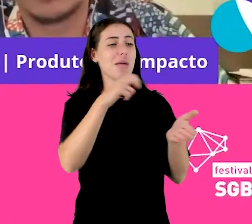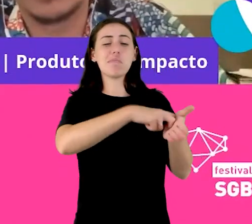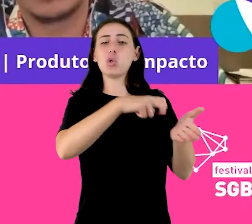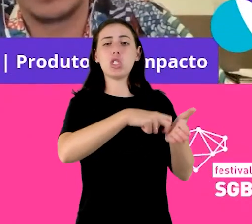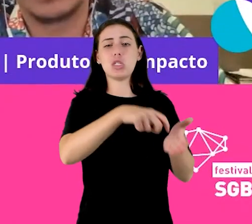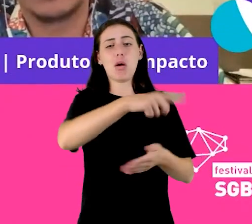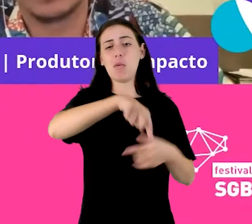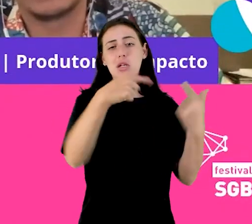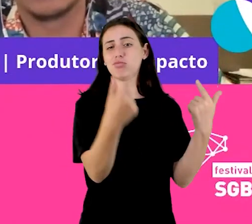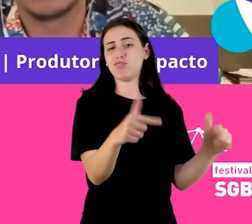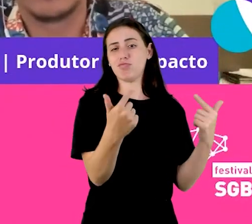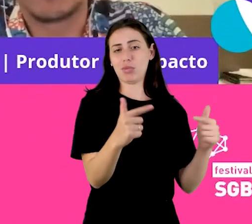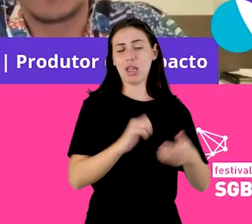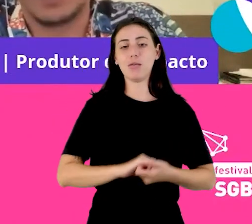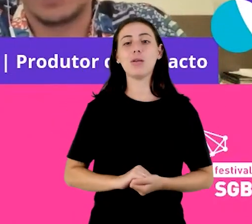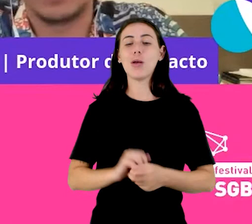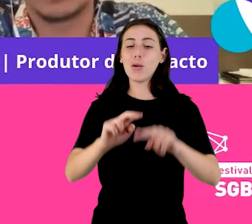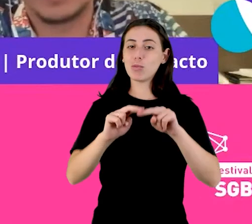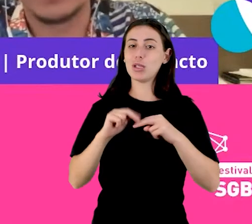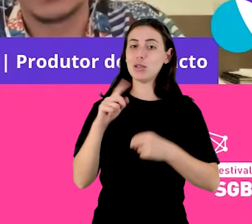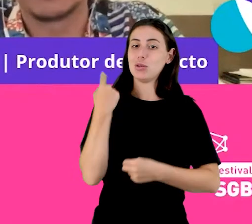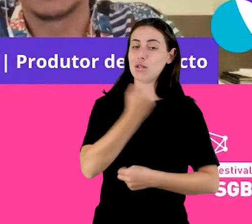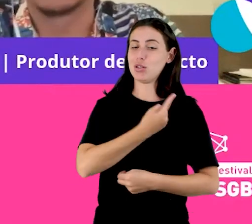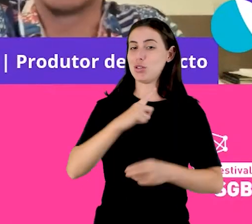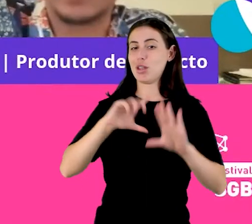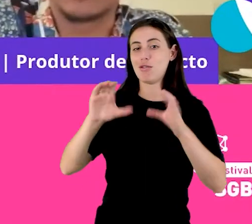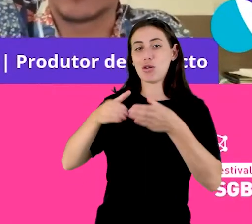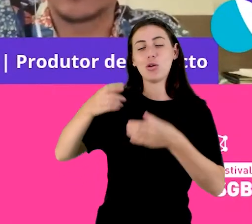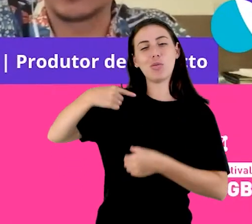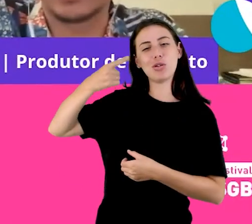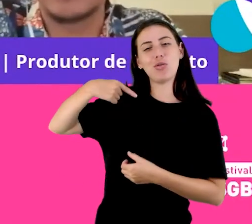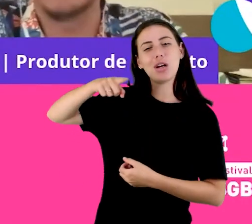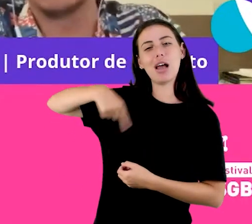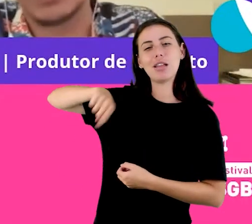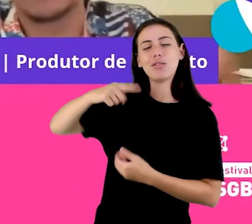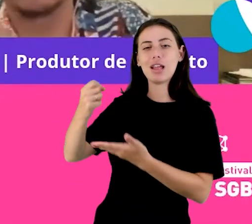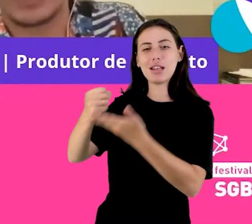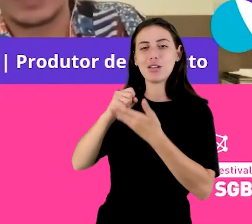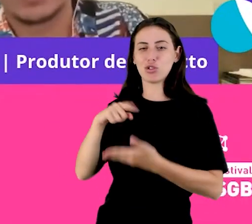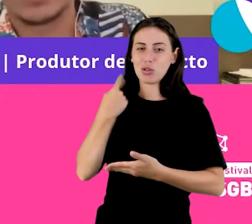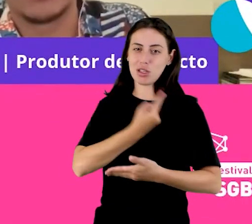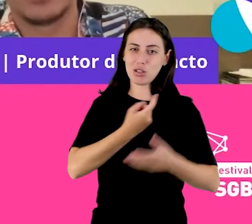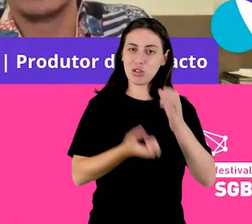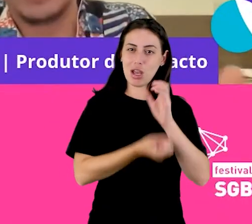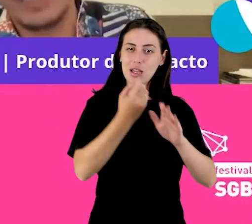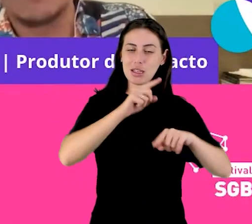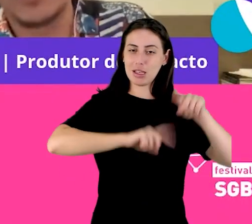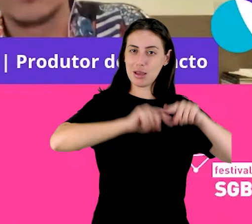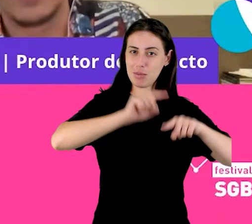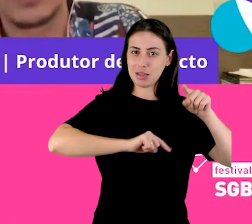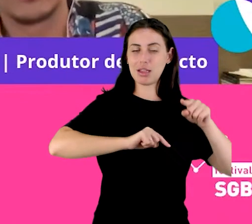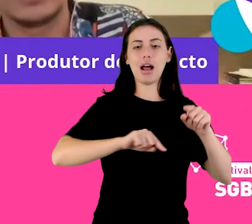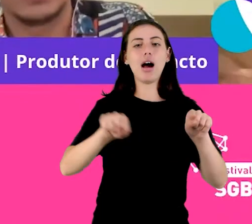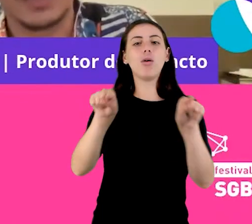crime, a lei do racismo garante, não vai funcionar. E mesmo a gente sabendo que já tem essa decisão, ainda é